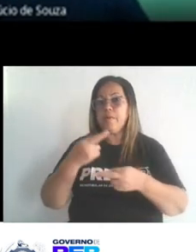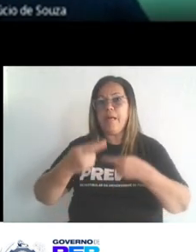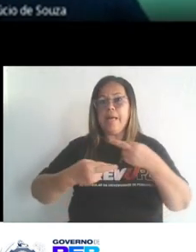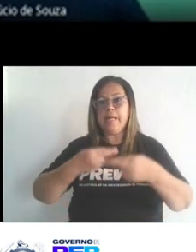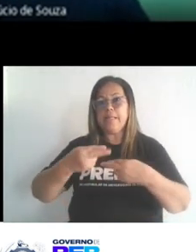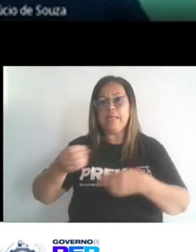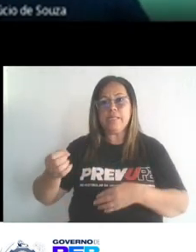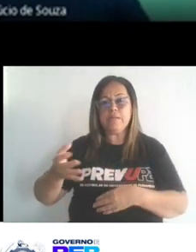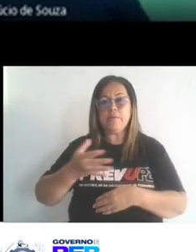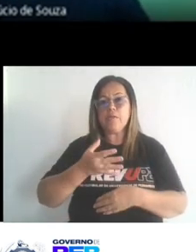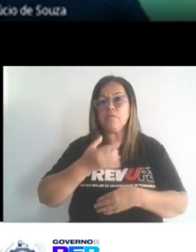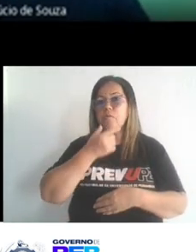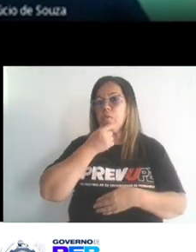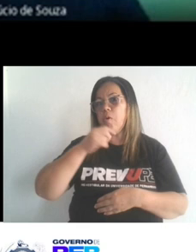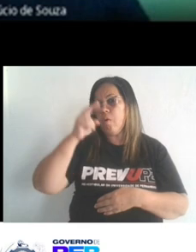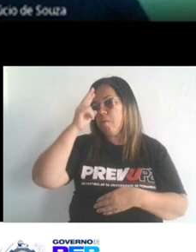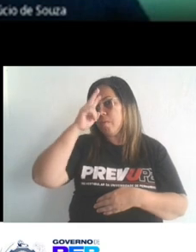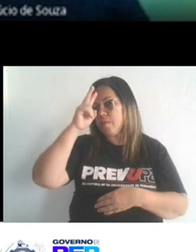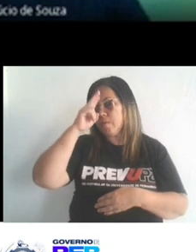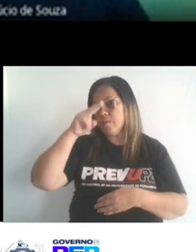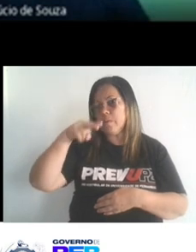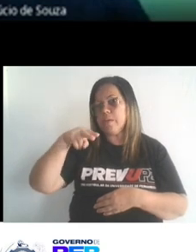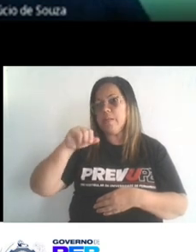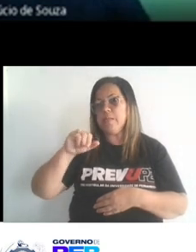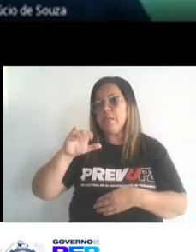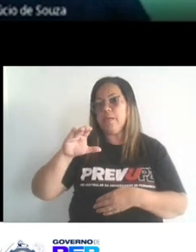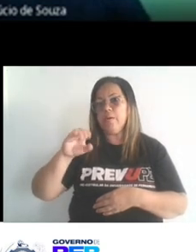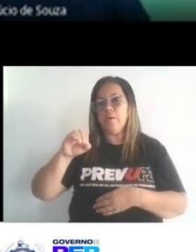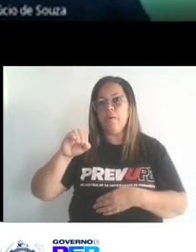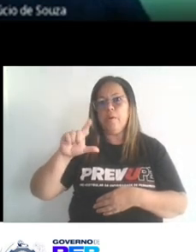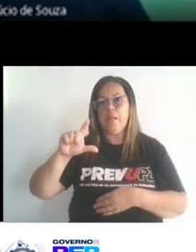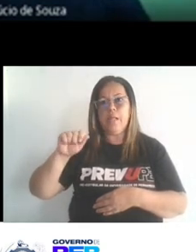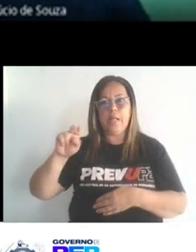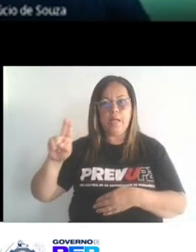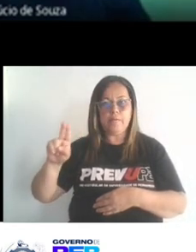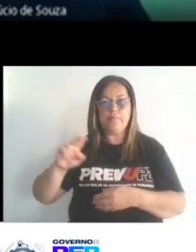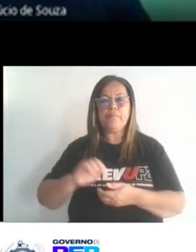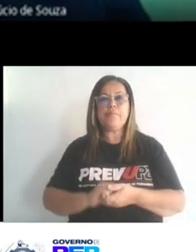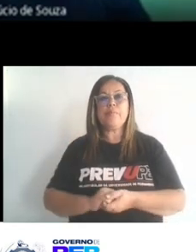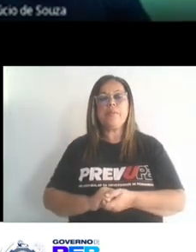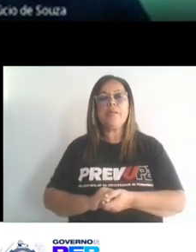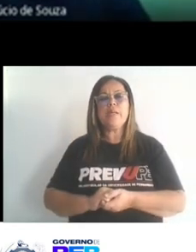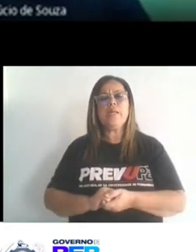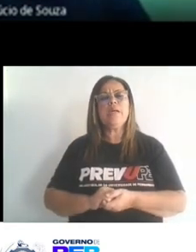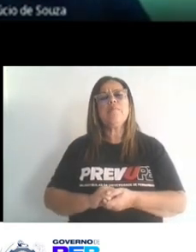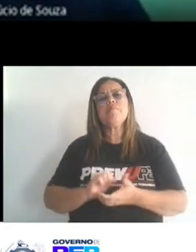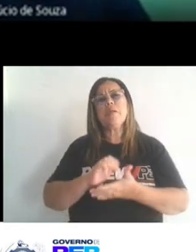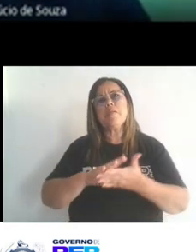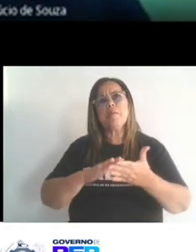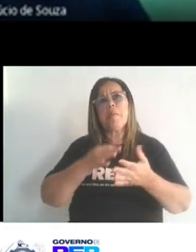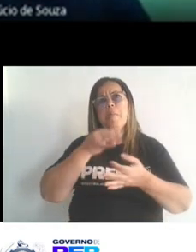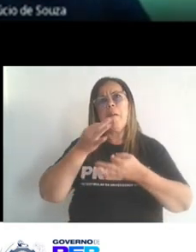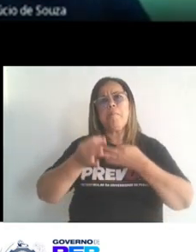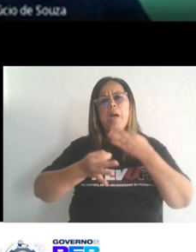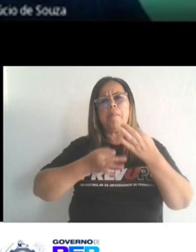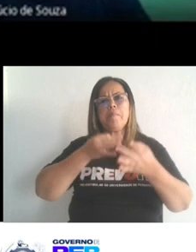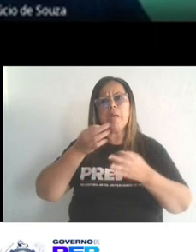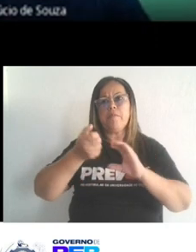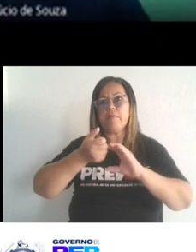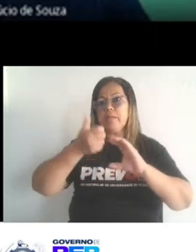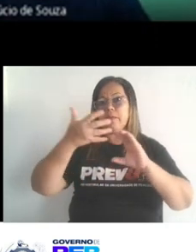historiador Nicolau Cefsenco A atividade crítica foi uma das características